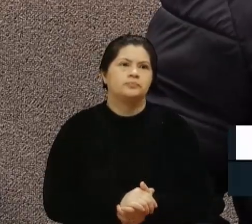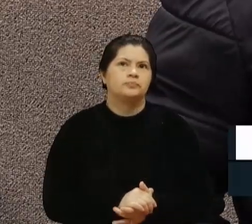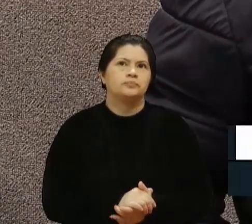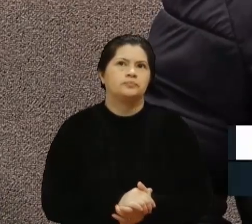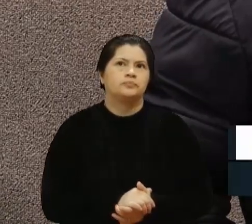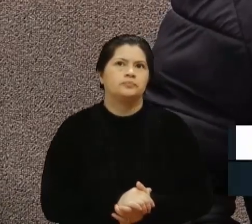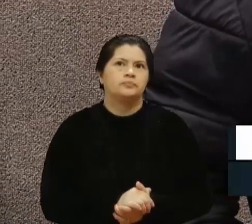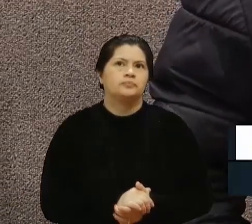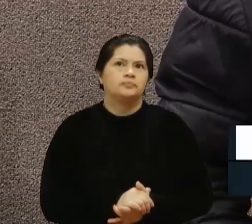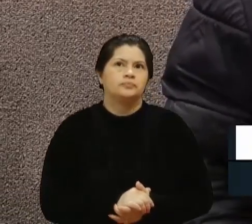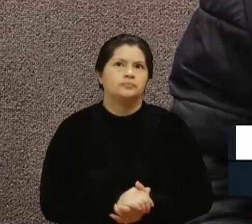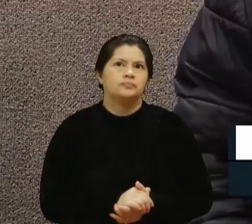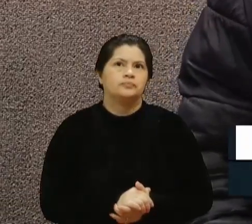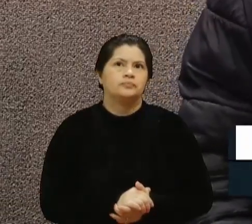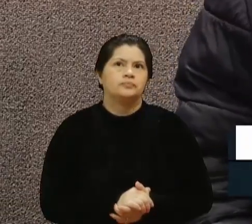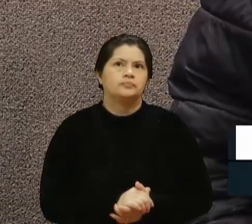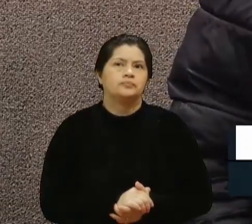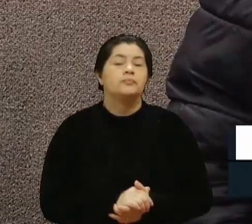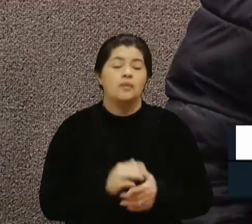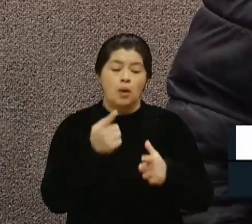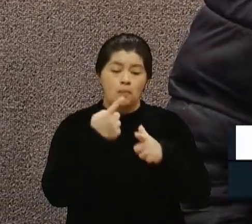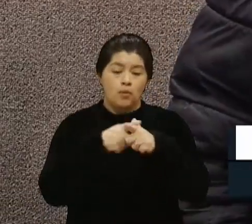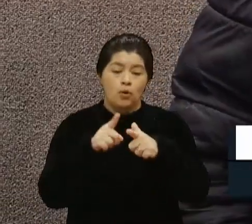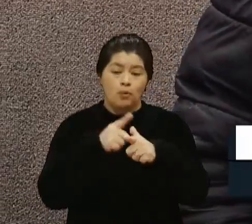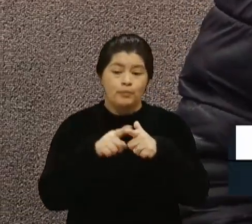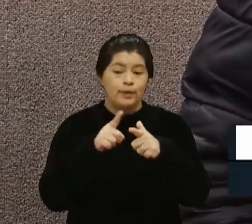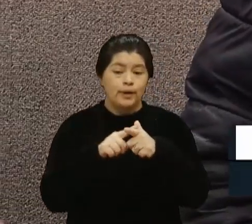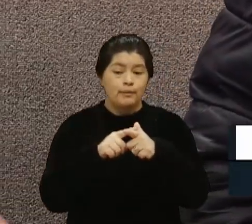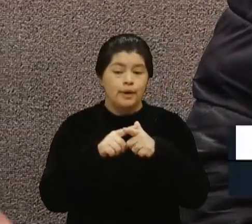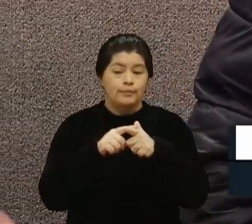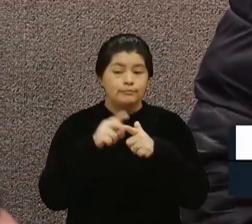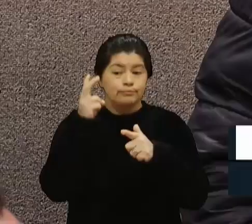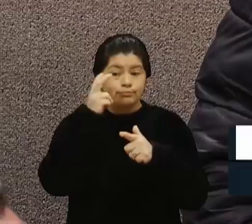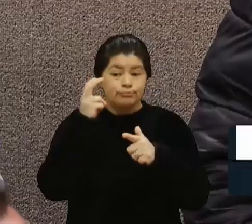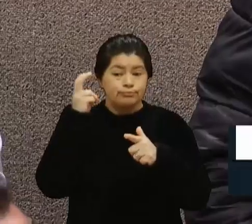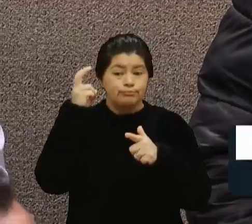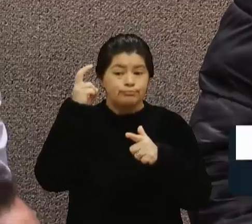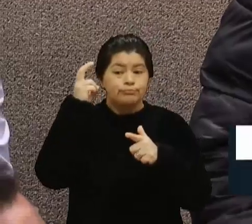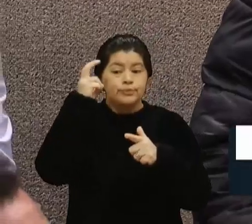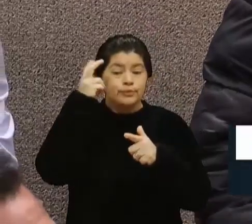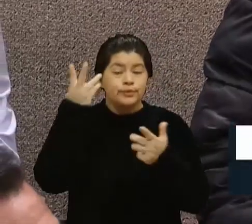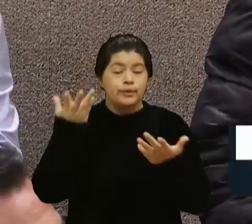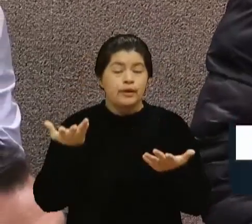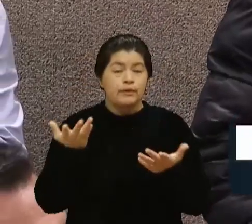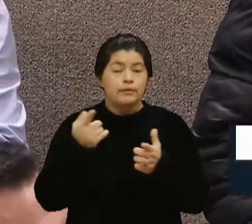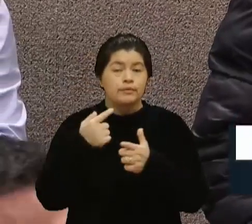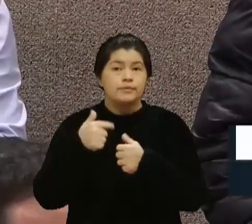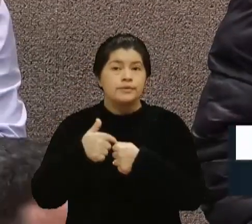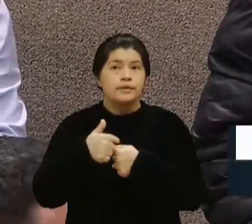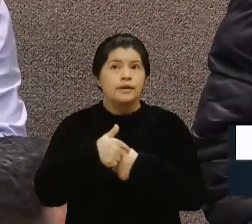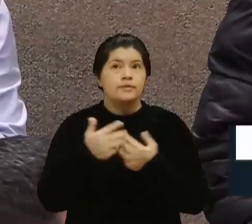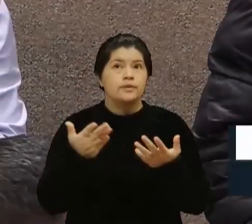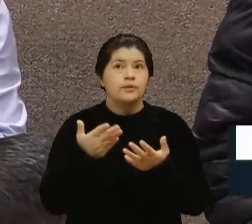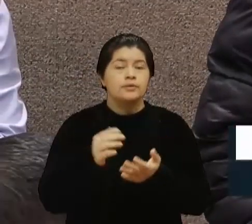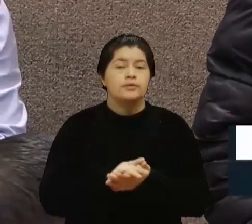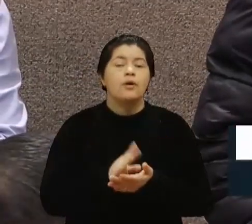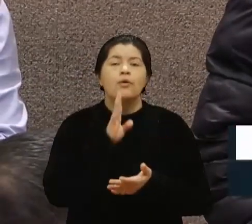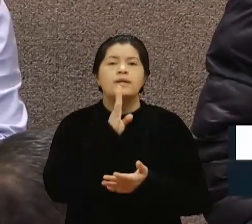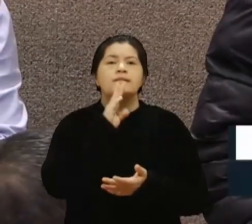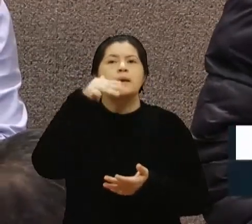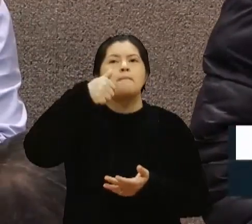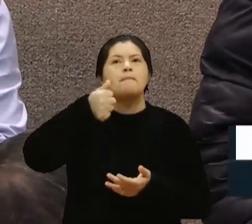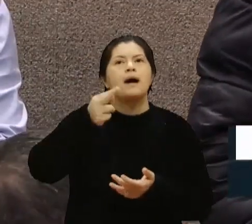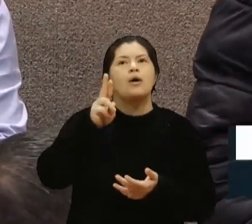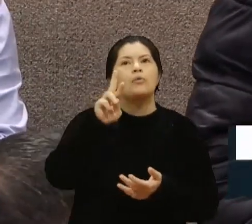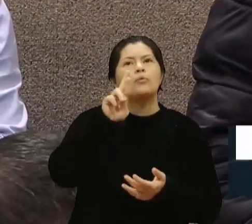é um dia típico da cidade de Caxias do Sul, hoje. E eu conheci o Mauro faz 1